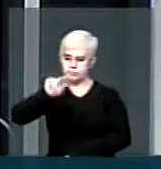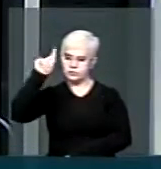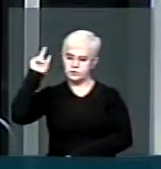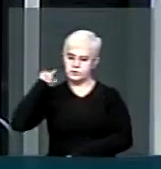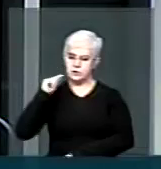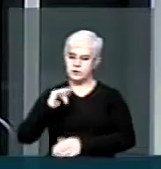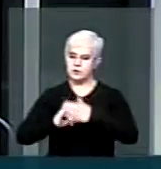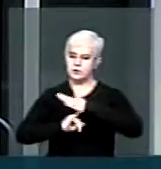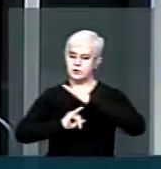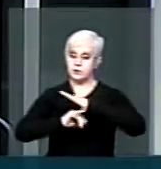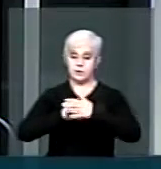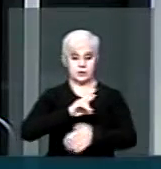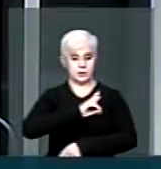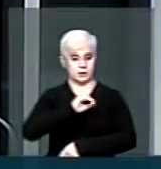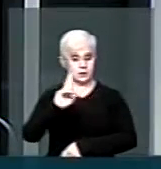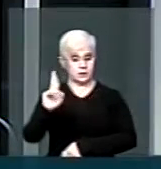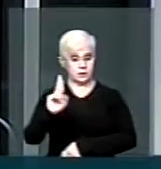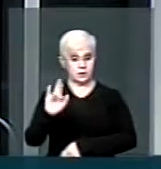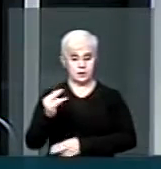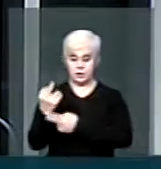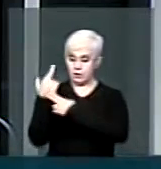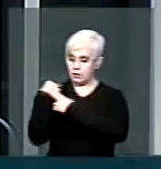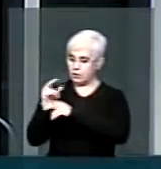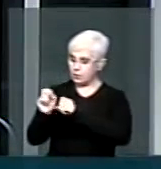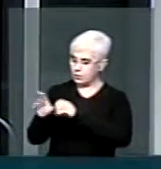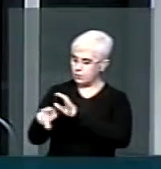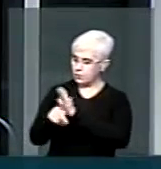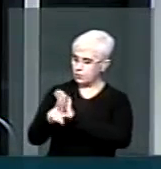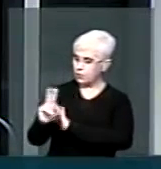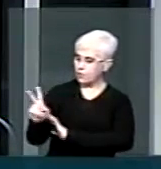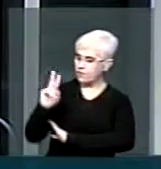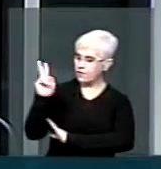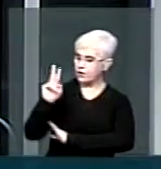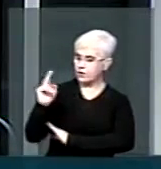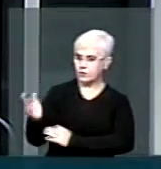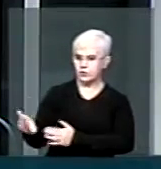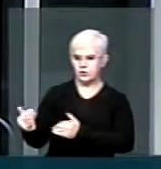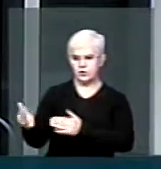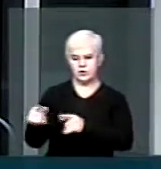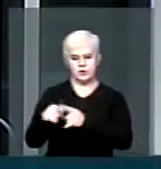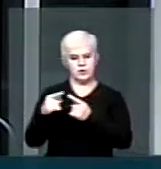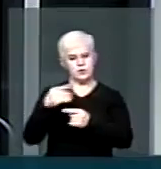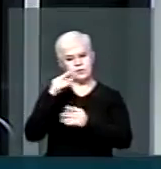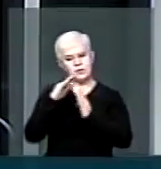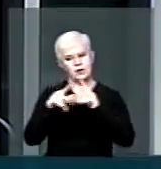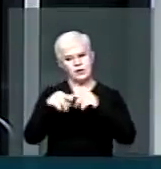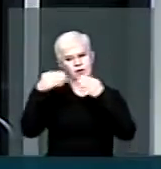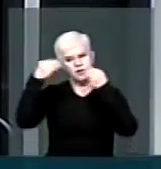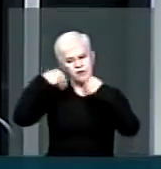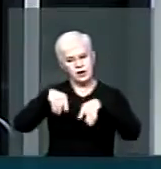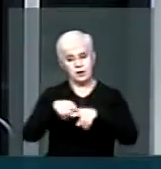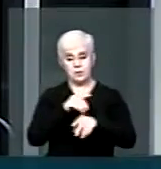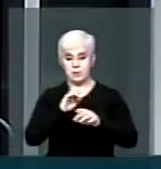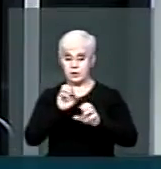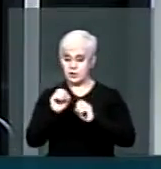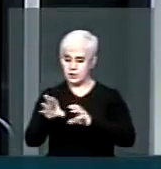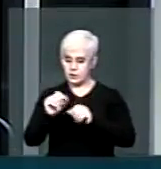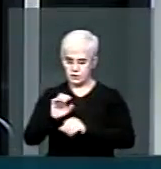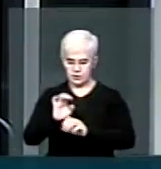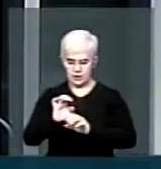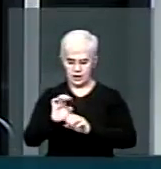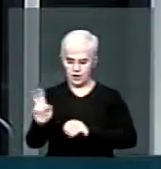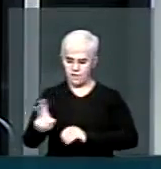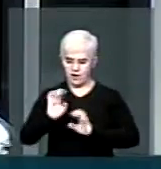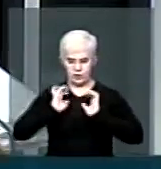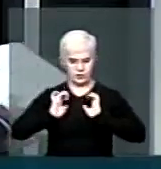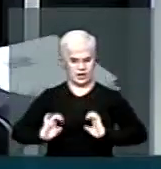se dedicavam à formação dos valores dos jovens. O seu enfraquecimento deixou um vácuo, mas ensinar valores éticos independe de religião.